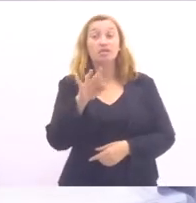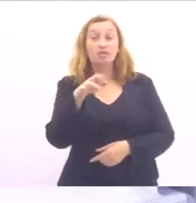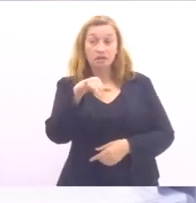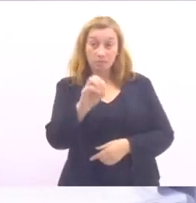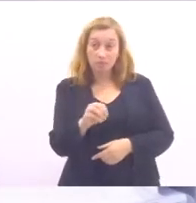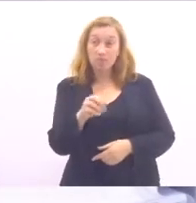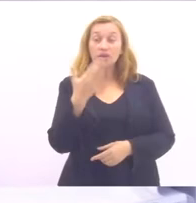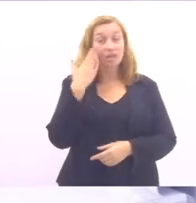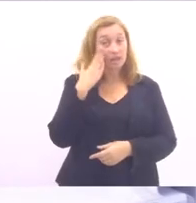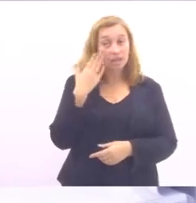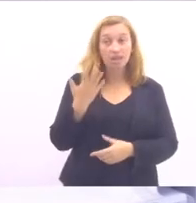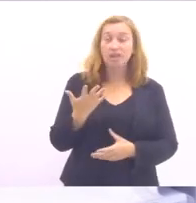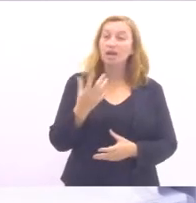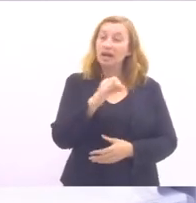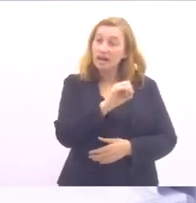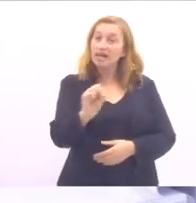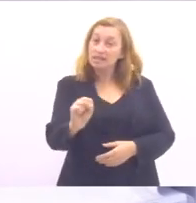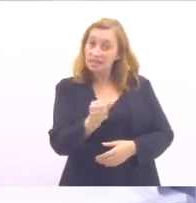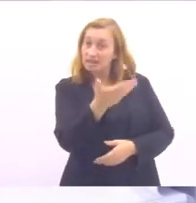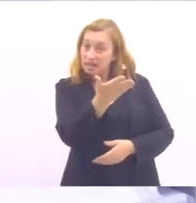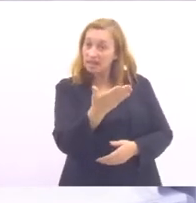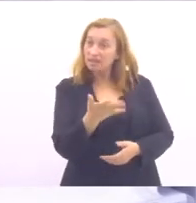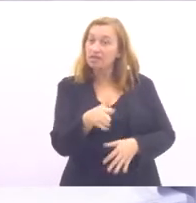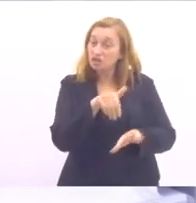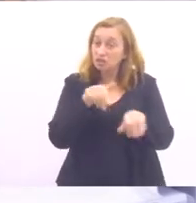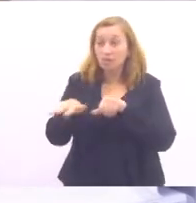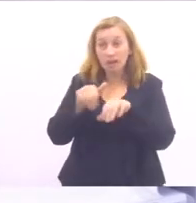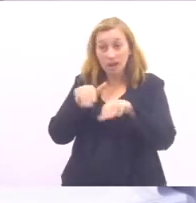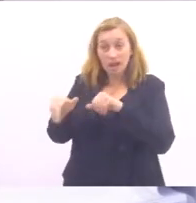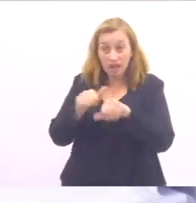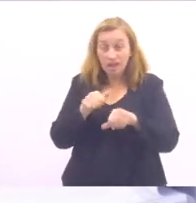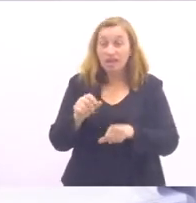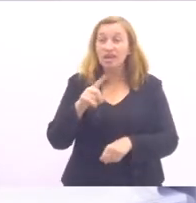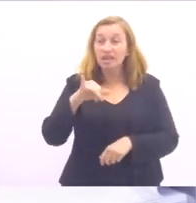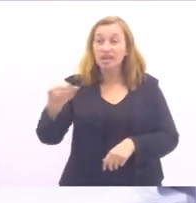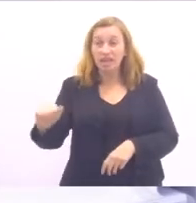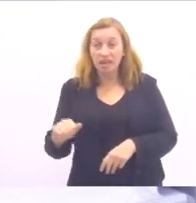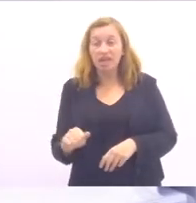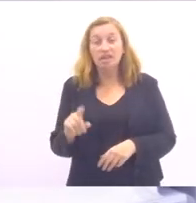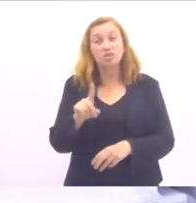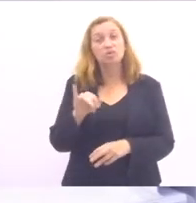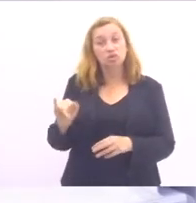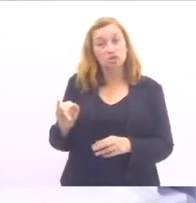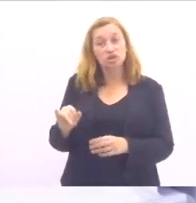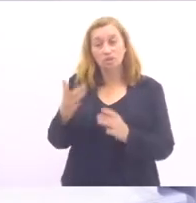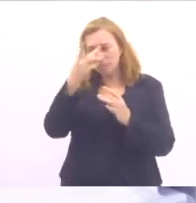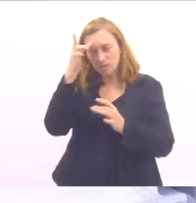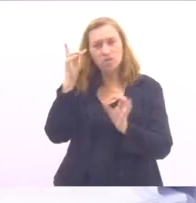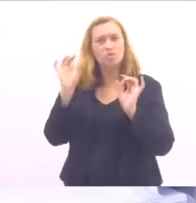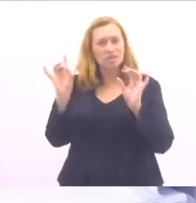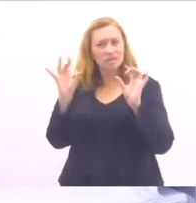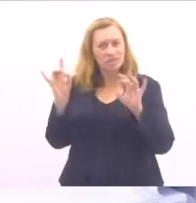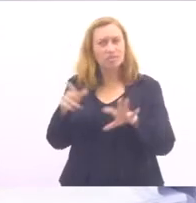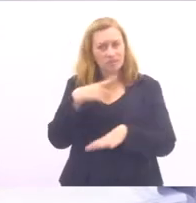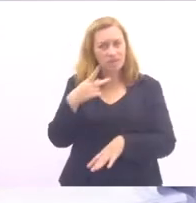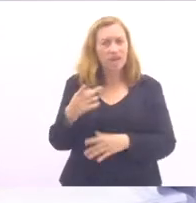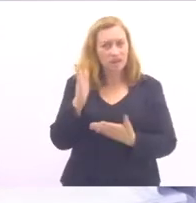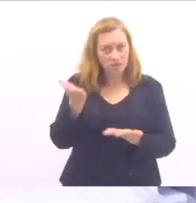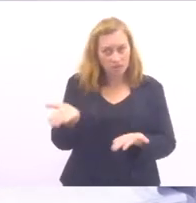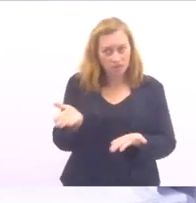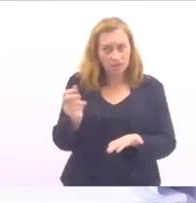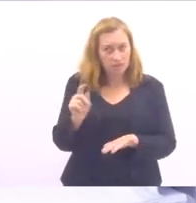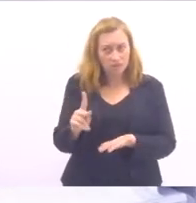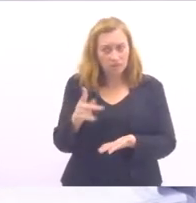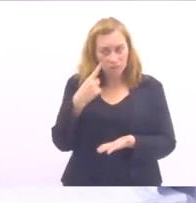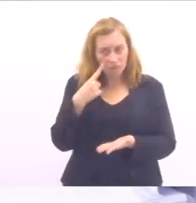que entendem disso, a CEA também, vamos, a gente vai chamar a CEA, o INEA. Nós temos especialistas nisso. Deu um nó,